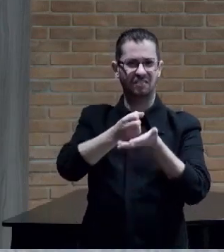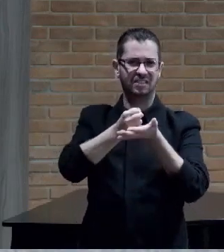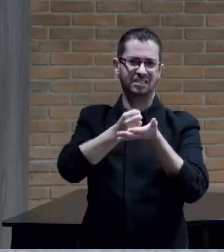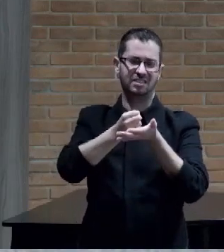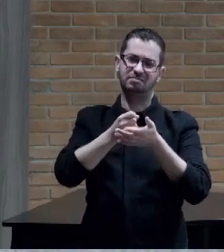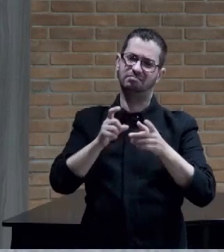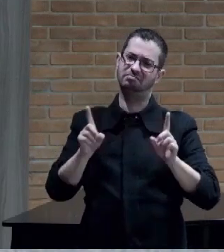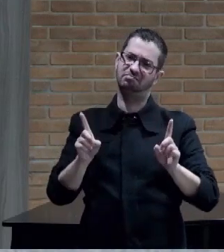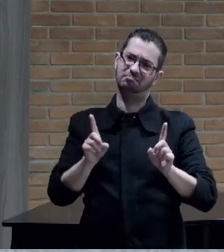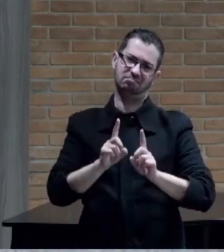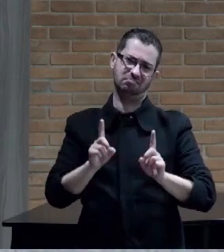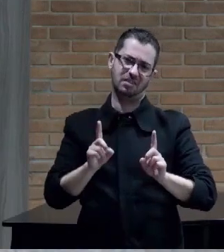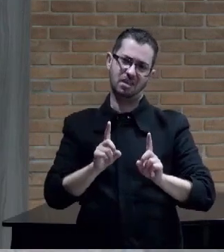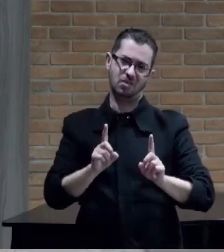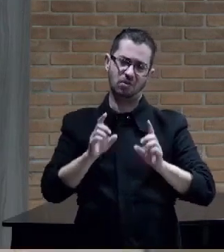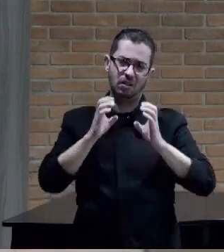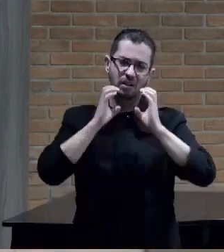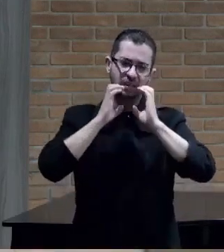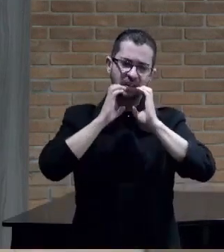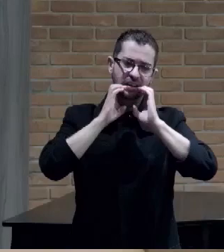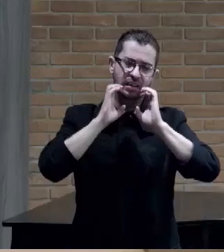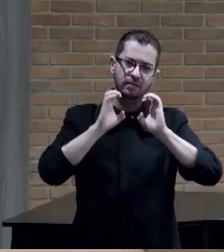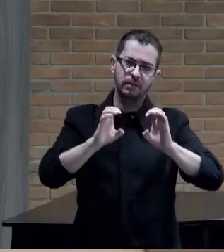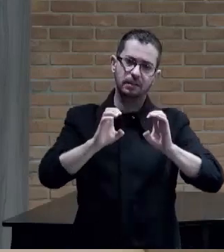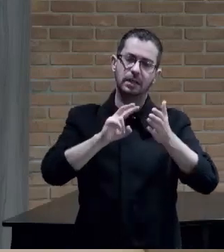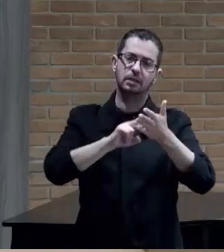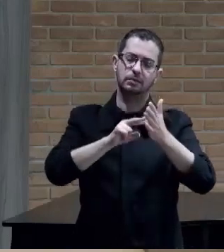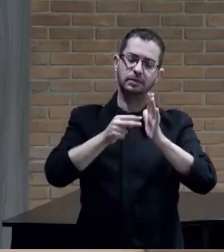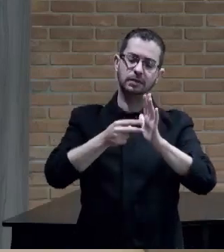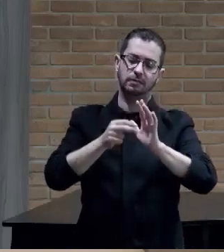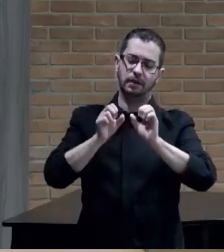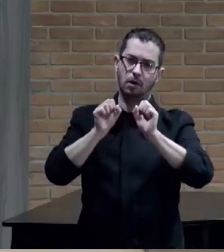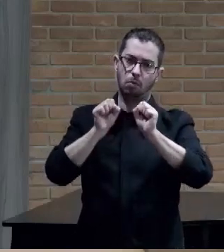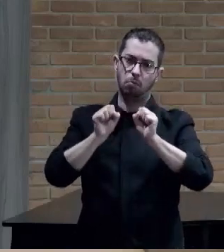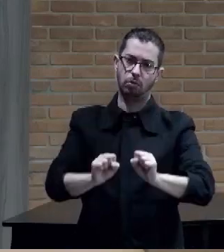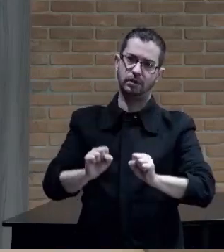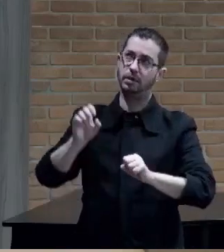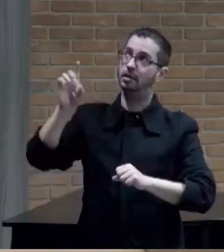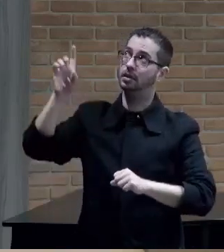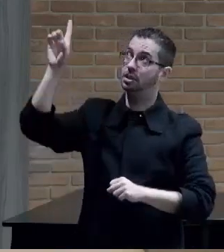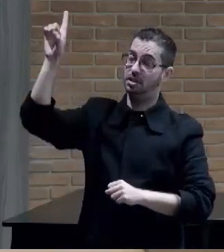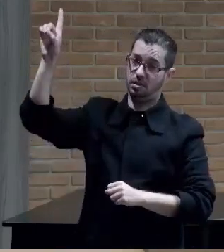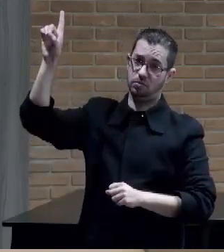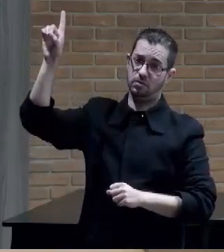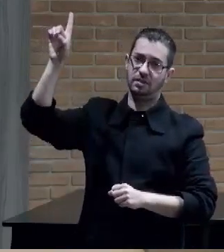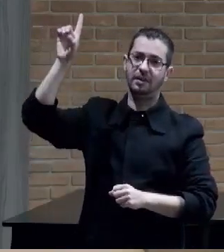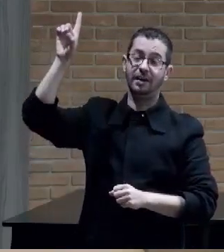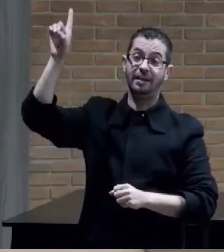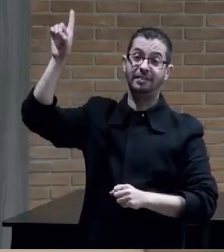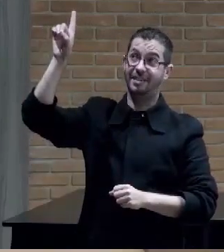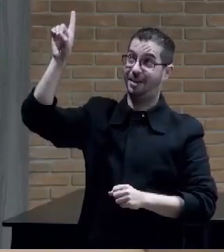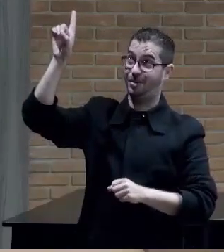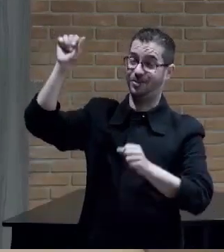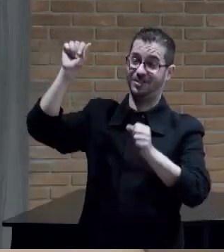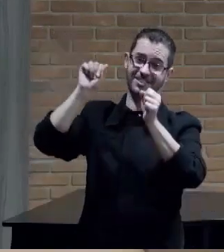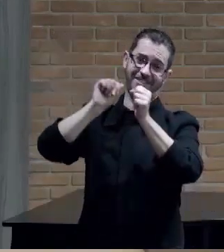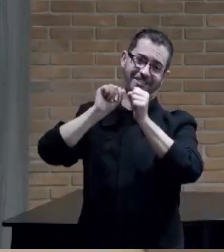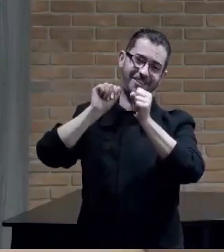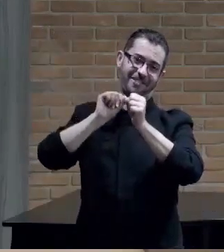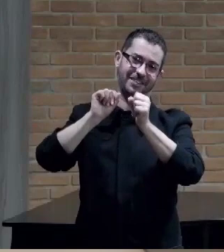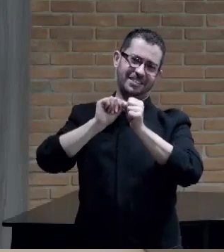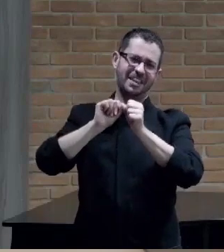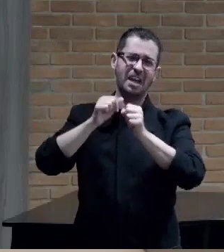isso. Evangelho é o poder de Deus. É Ele quem vai fazer. Não adianta você